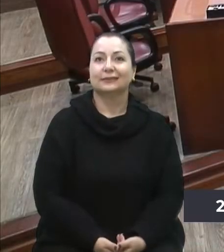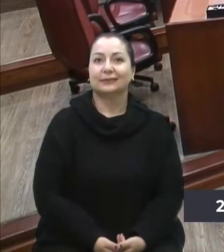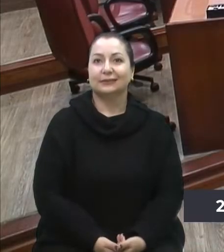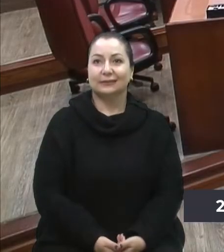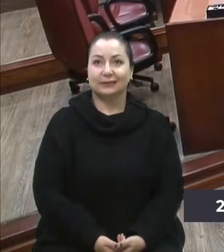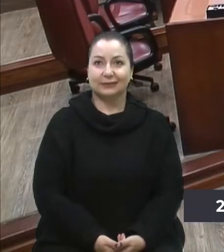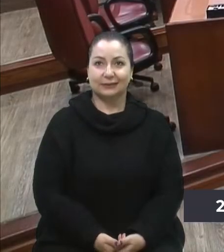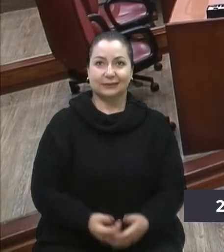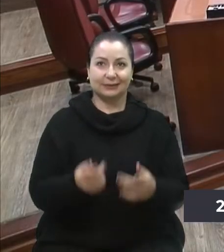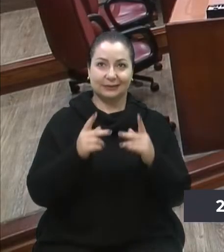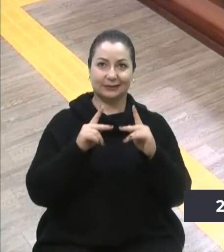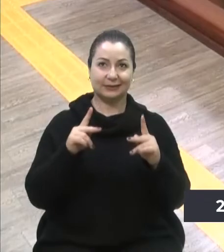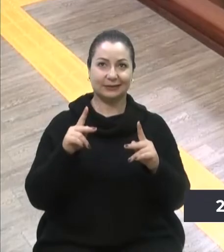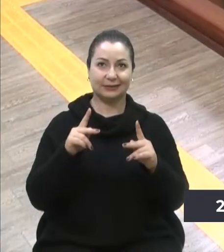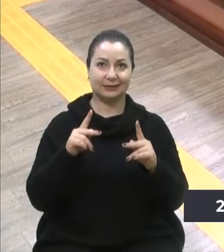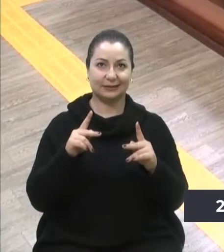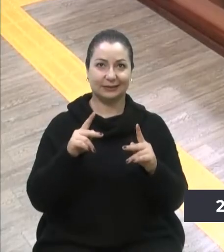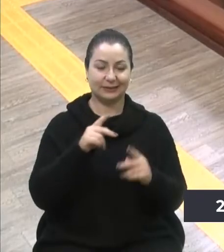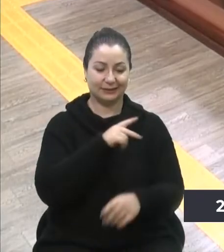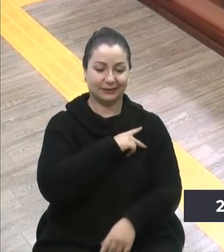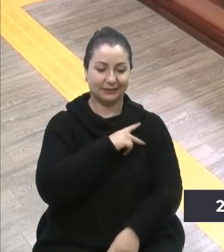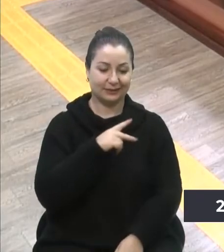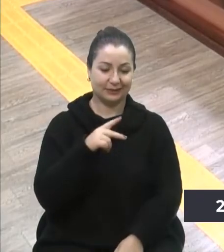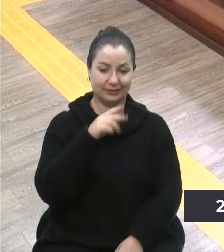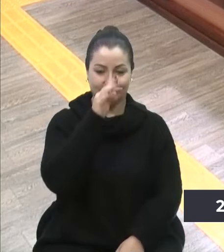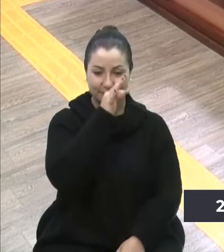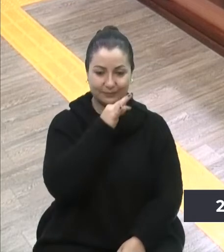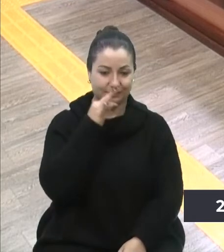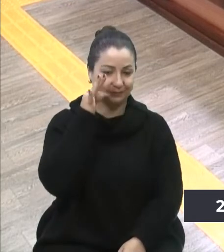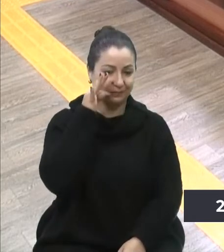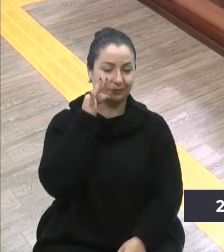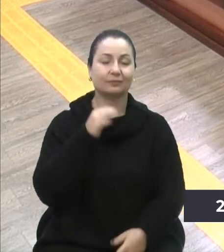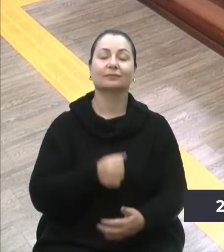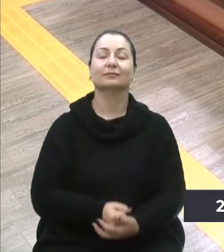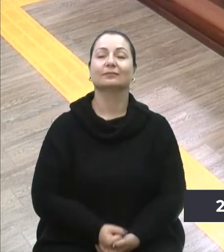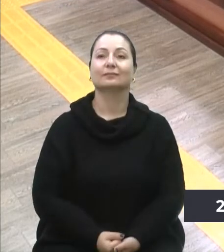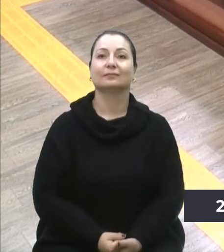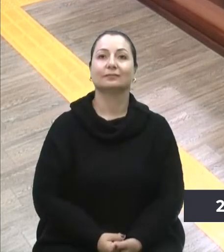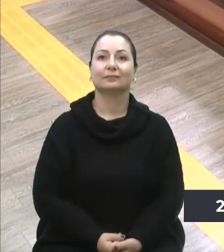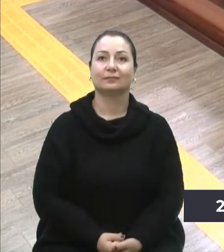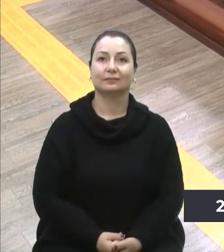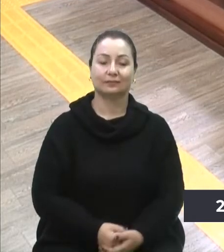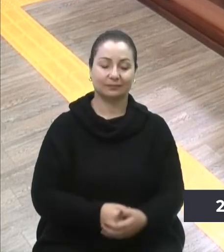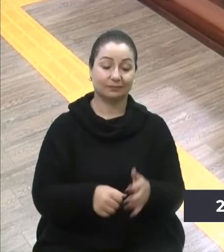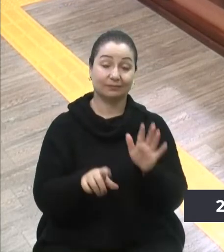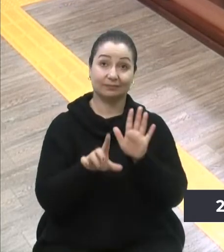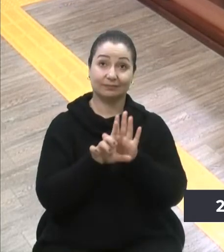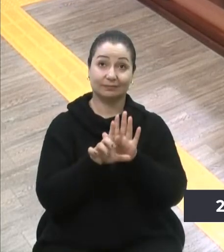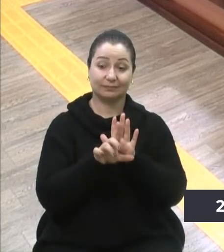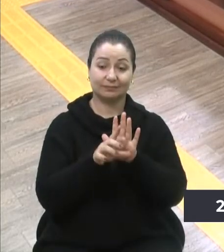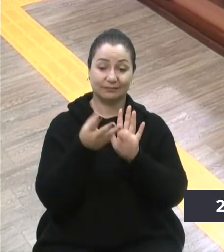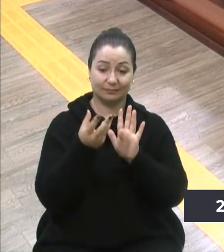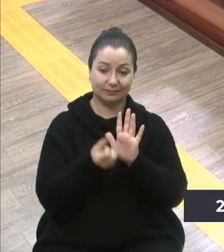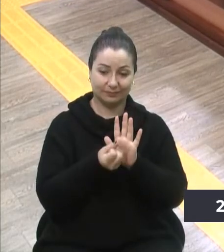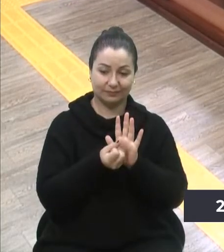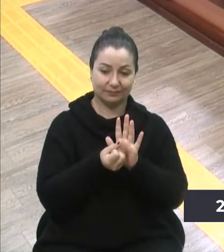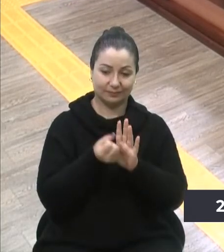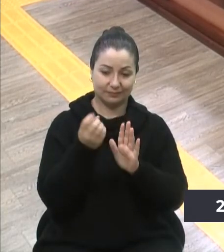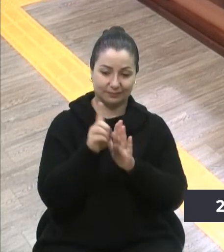Pois não, senhora presidente Tatiane Frisso. Pela legalidade do projeto de decreto